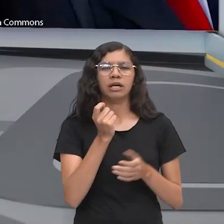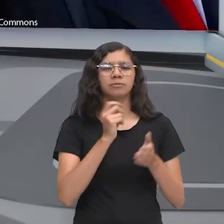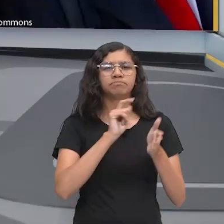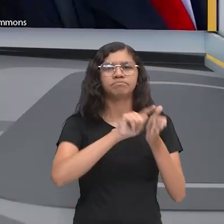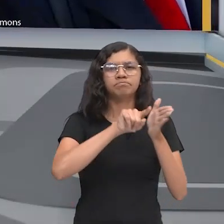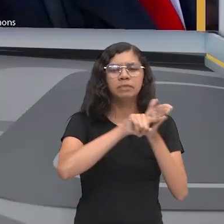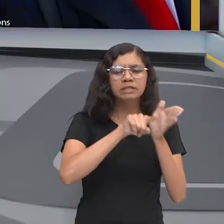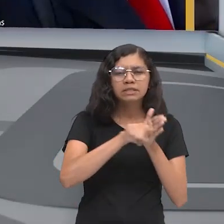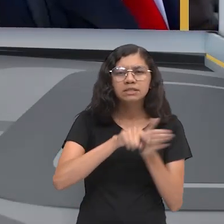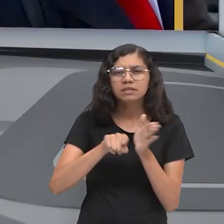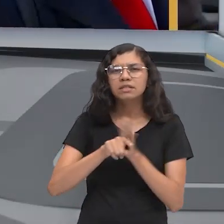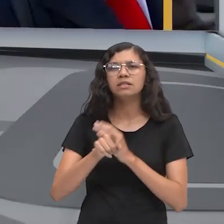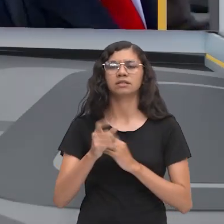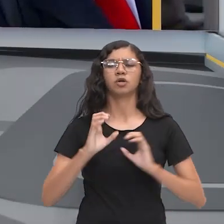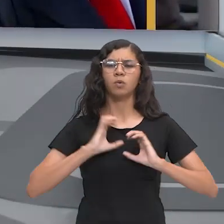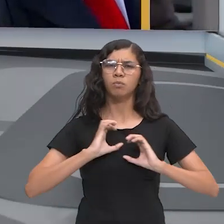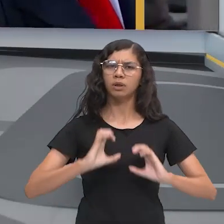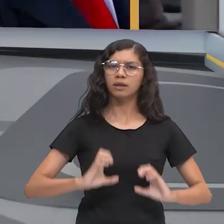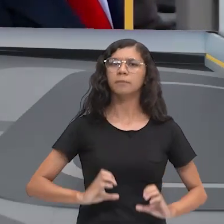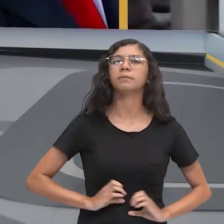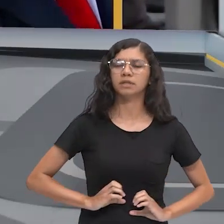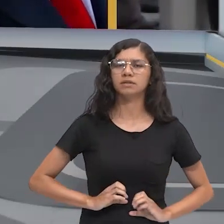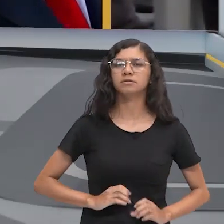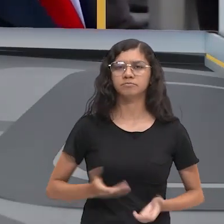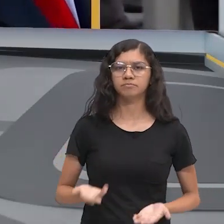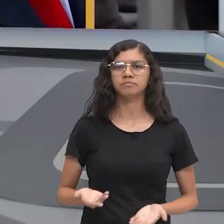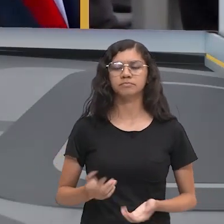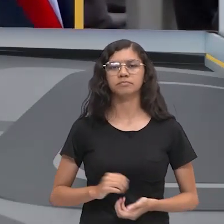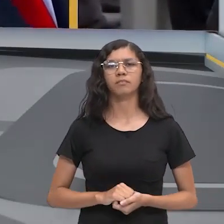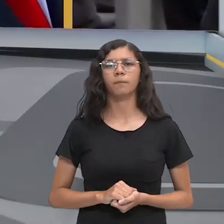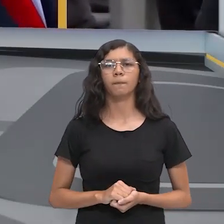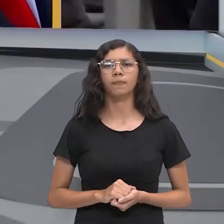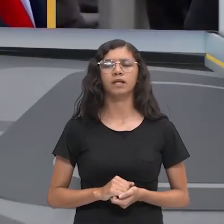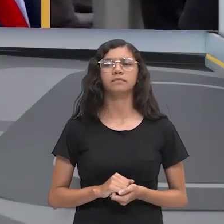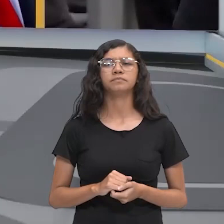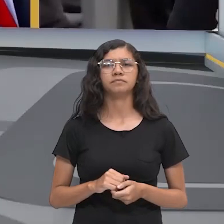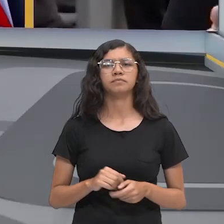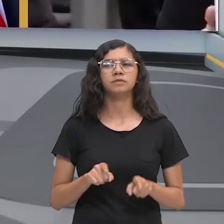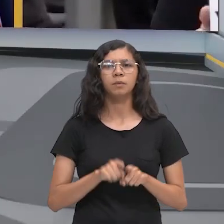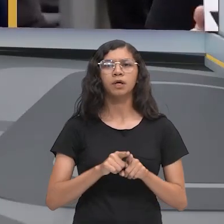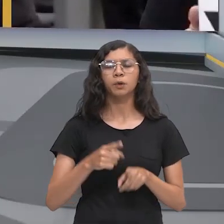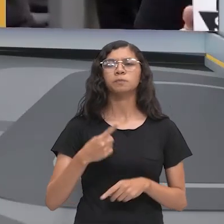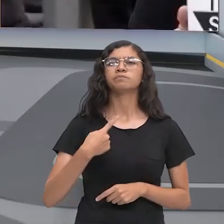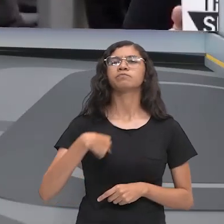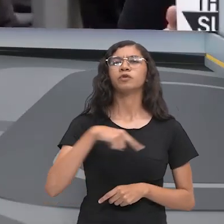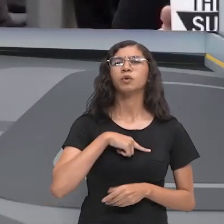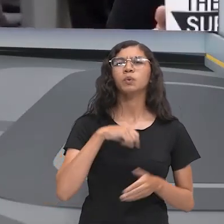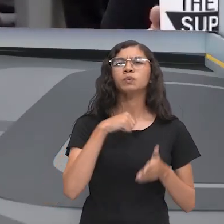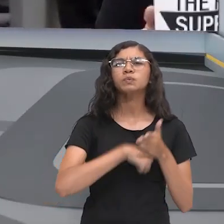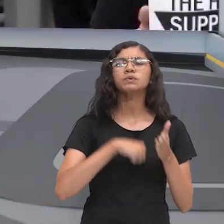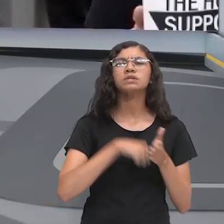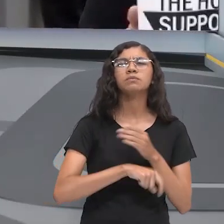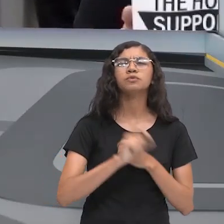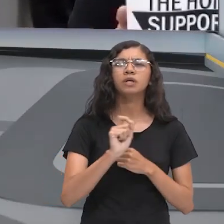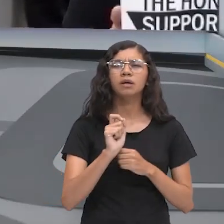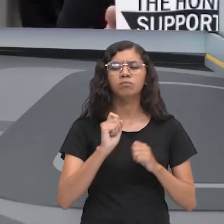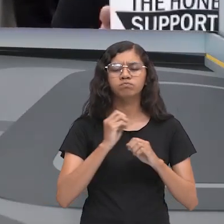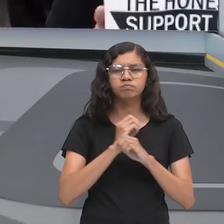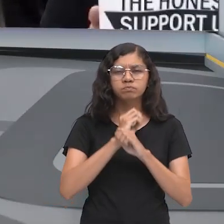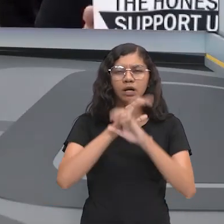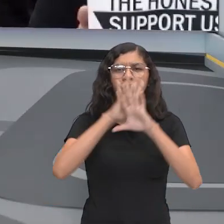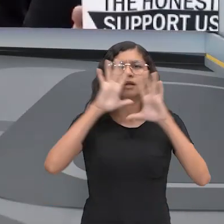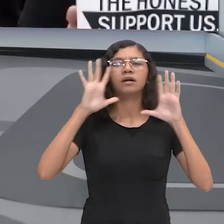conduta, da questão mesmo de nós lutarmos com, vamos dizer, com clareza,